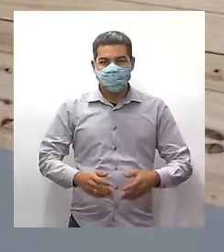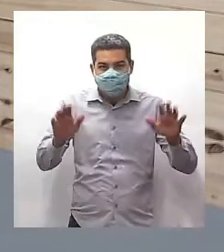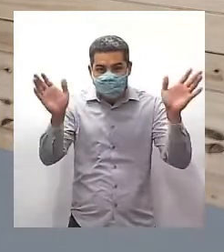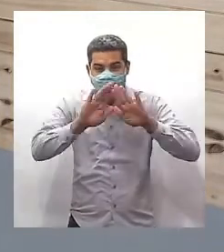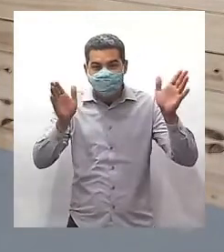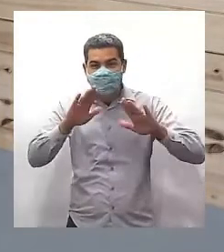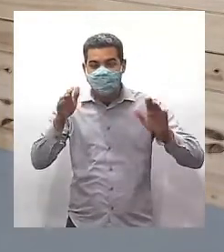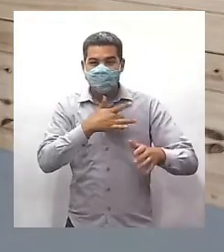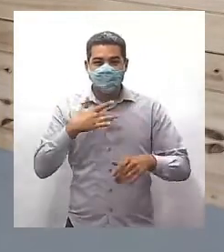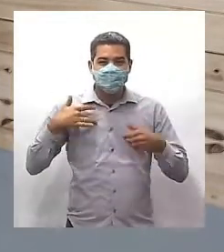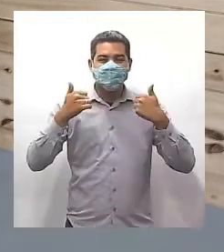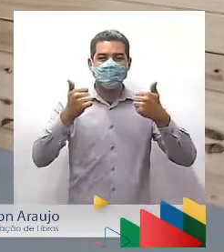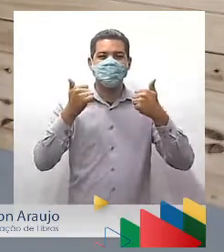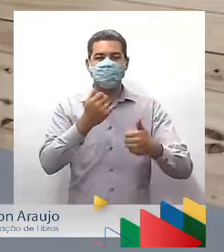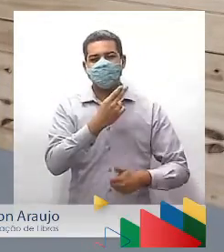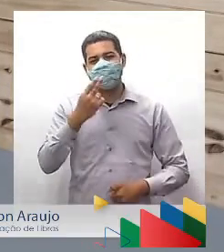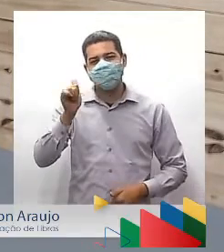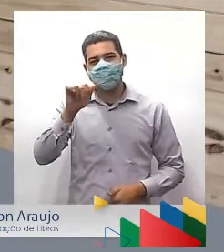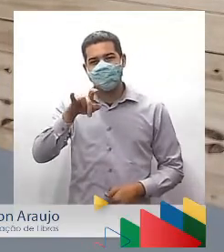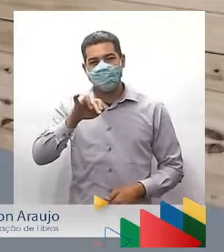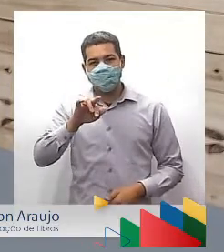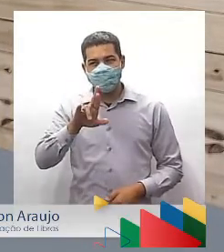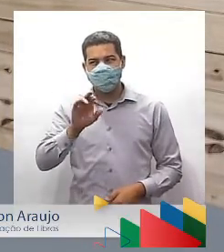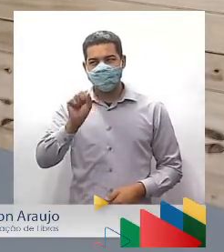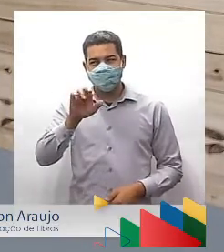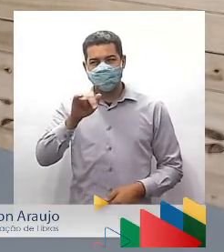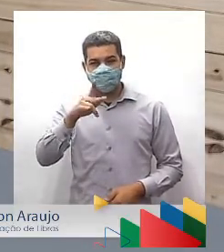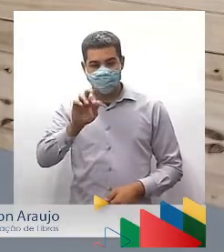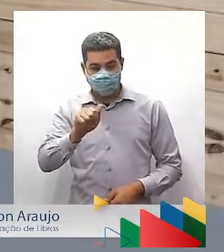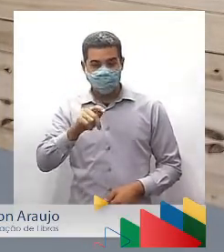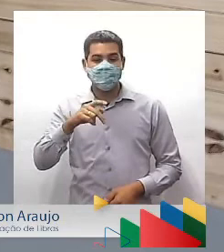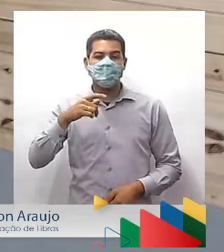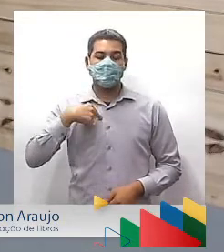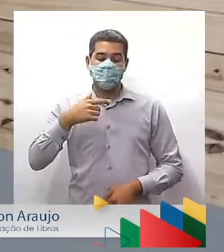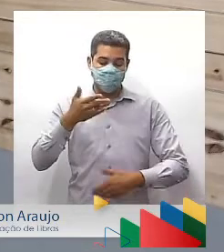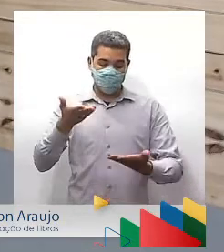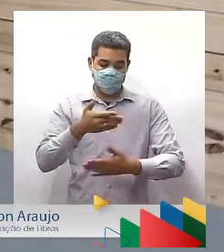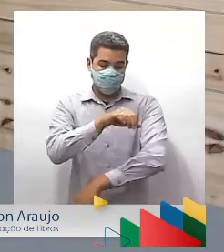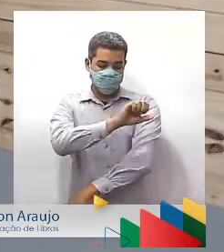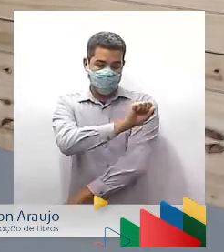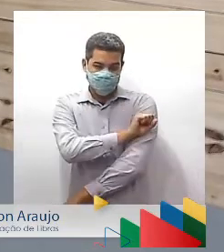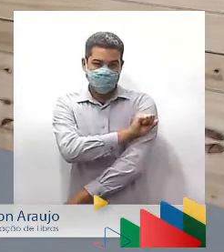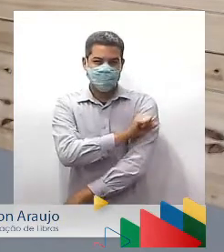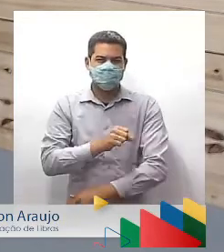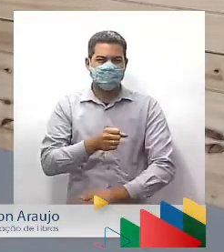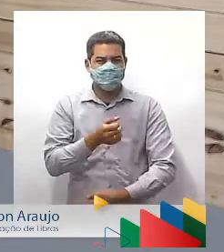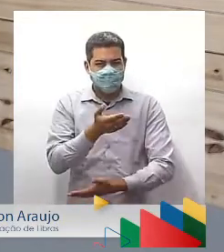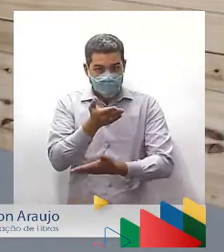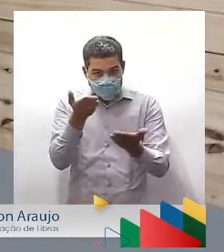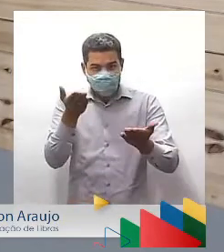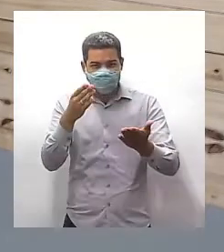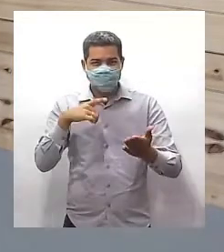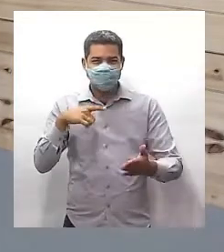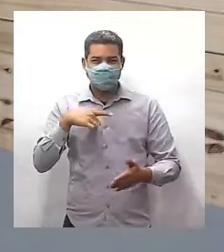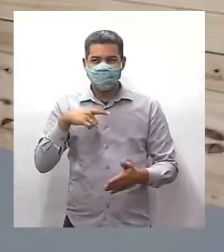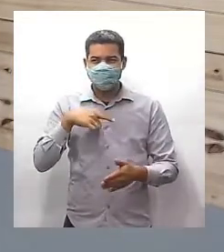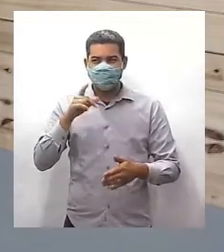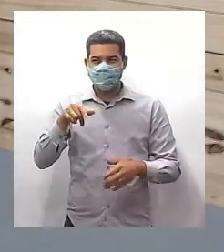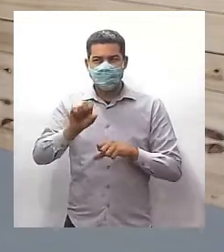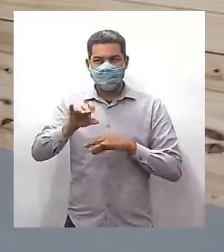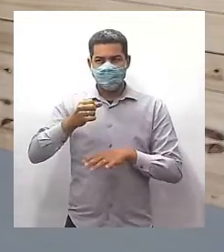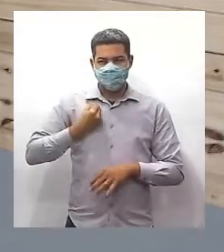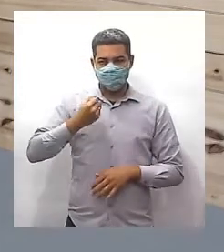Olá pessoal, tudo bem? Professor Almir Serpa aqui de volta para você, aula do 8º ano. Sim, você do 8º ano, aula